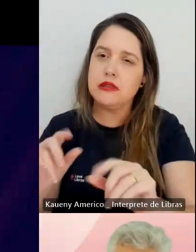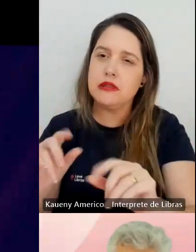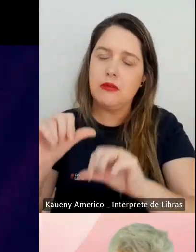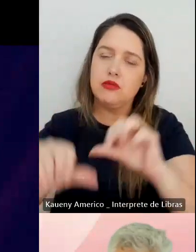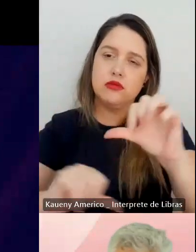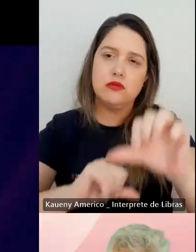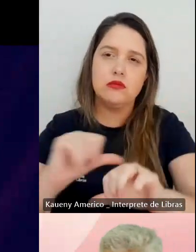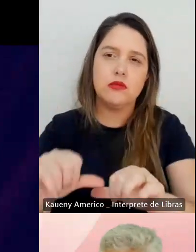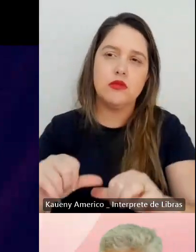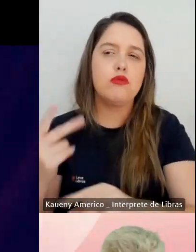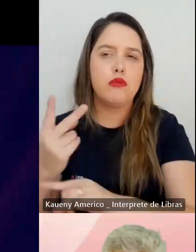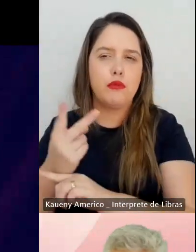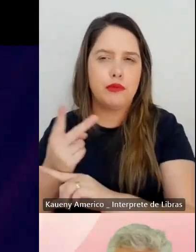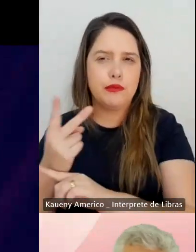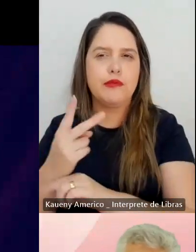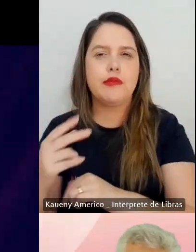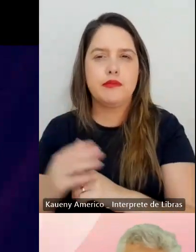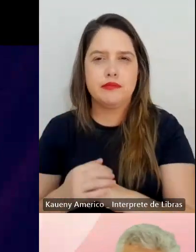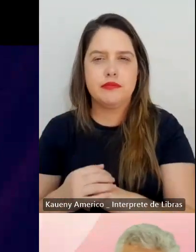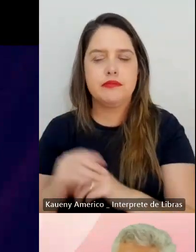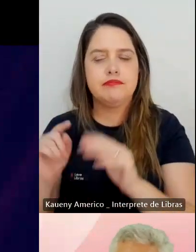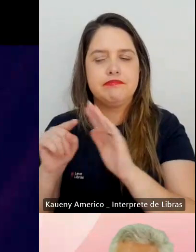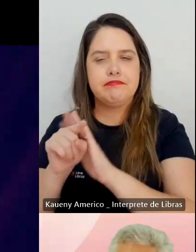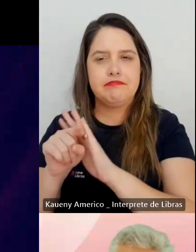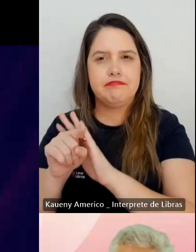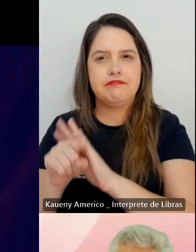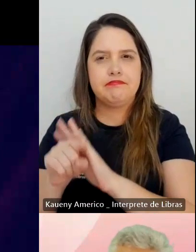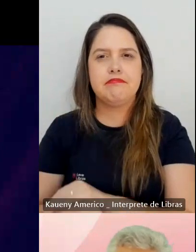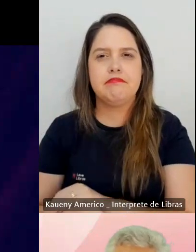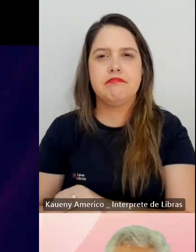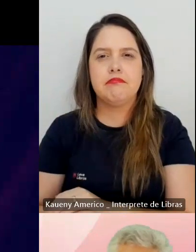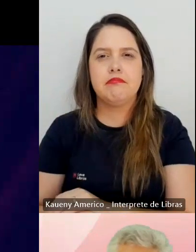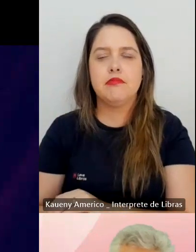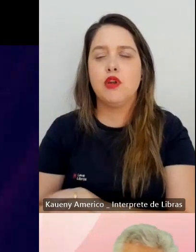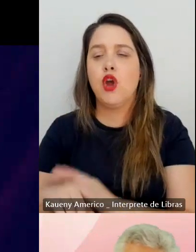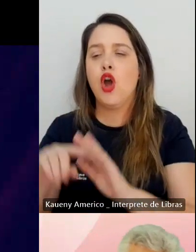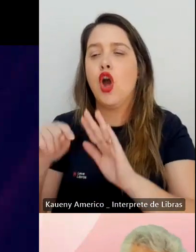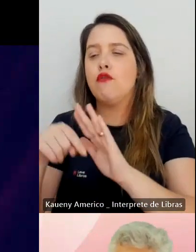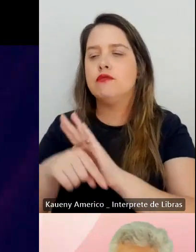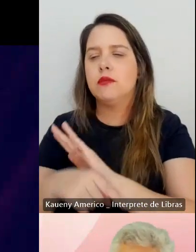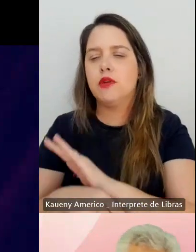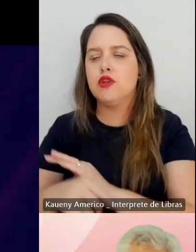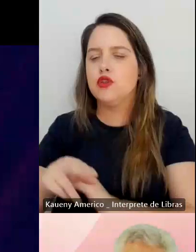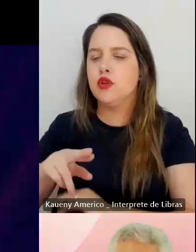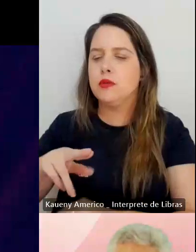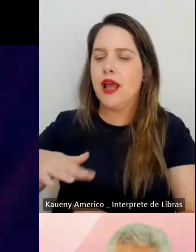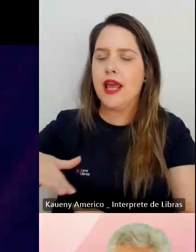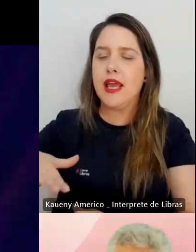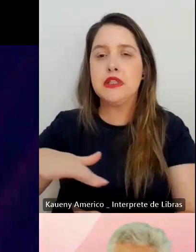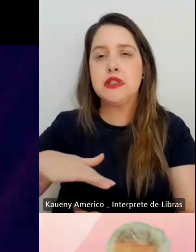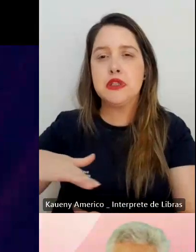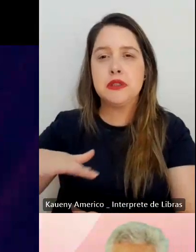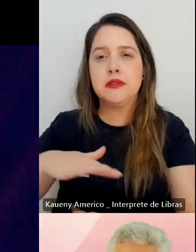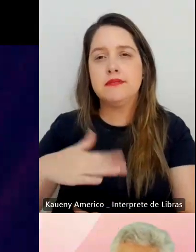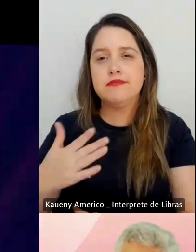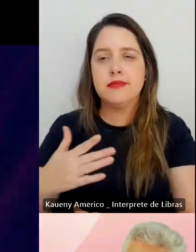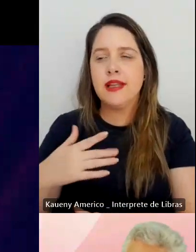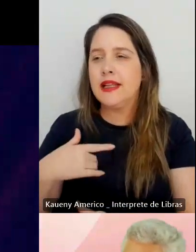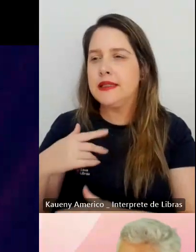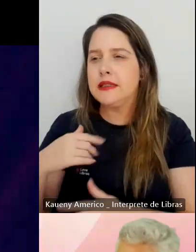procurar pesquisar. Sulco ou afundamento em uma região é a história da pele chupada.